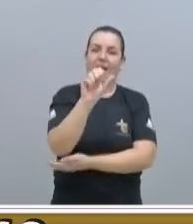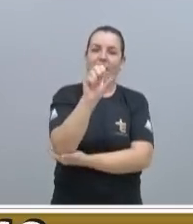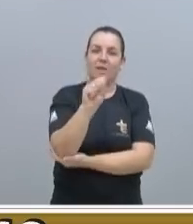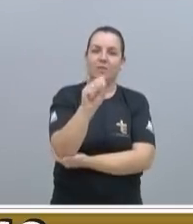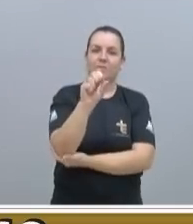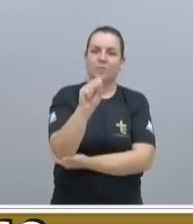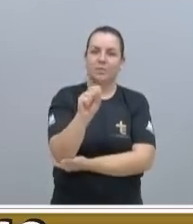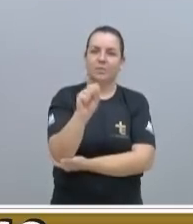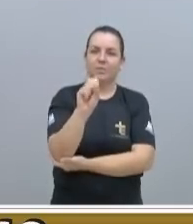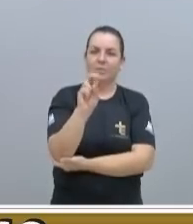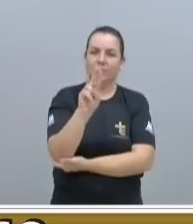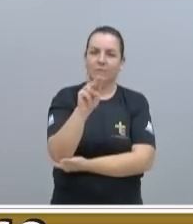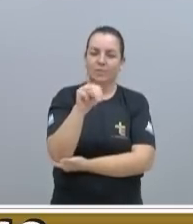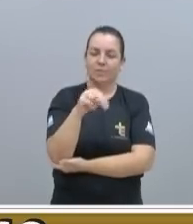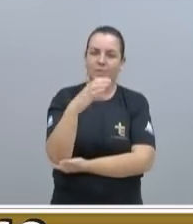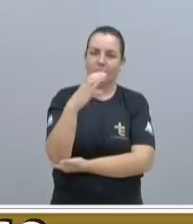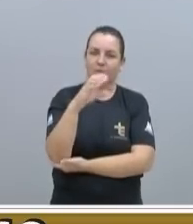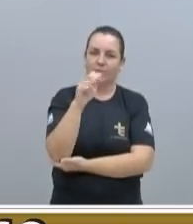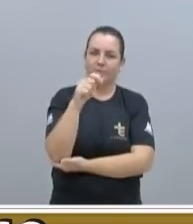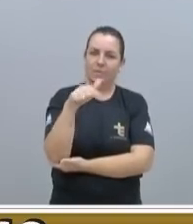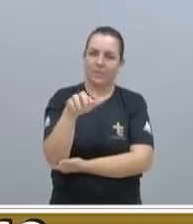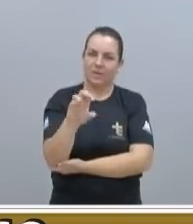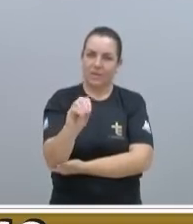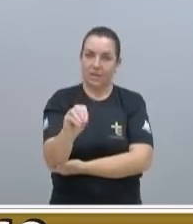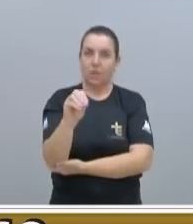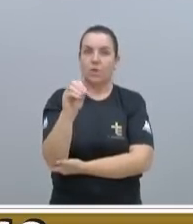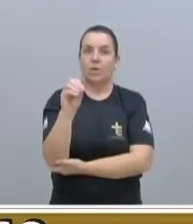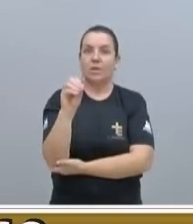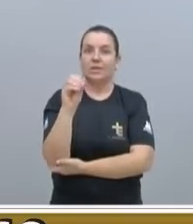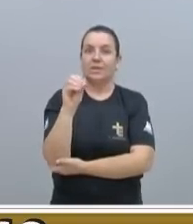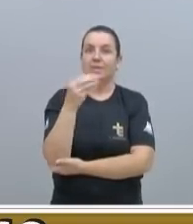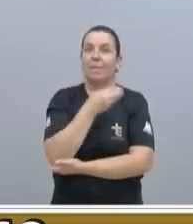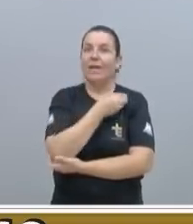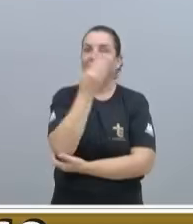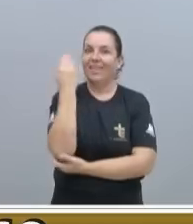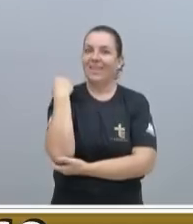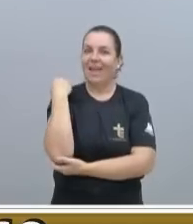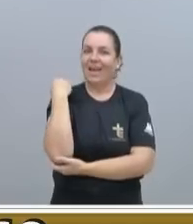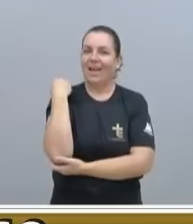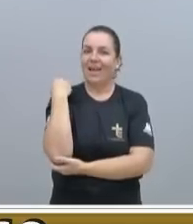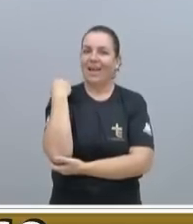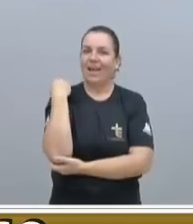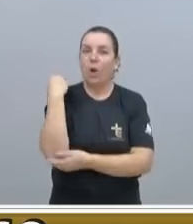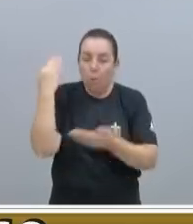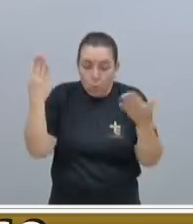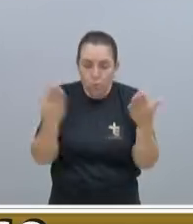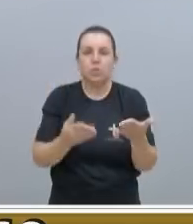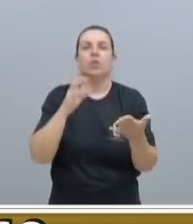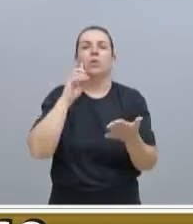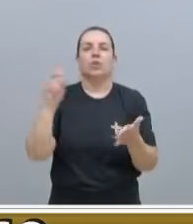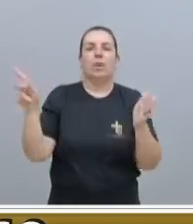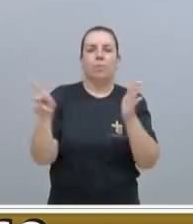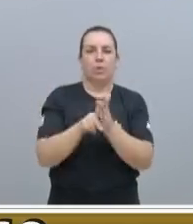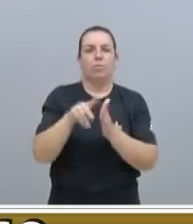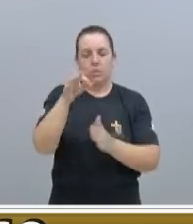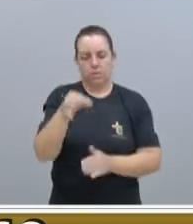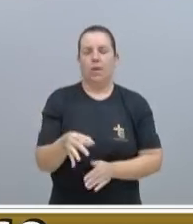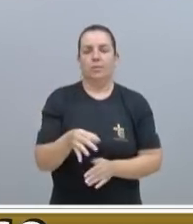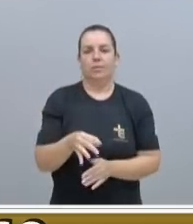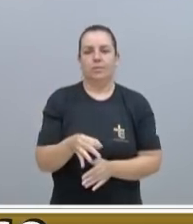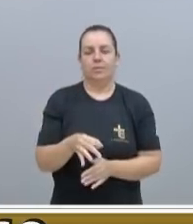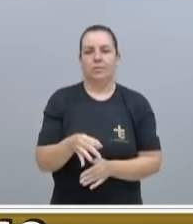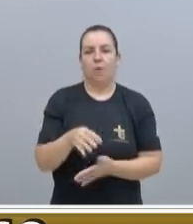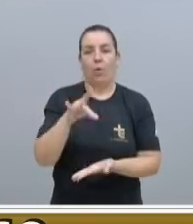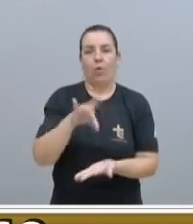festa é transposta para domingo mas hoje pelo calendário é assunção de nossa senhora